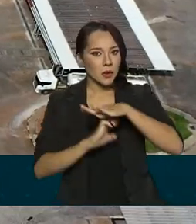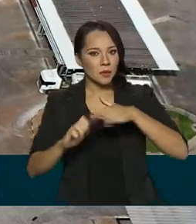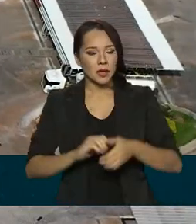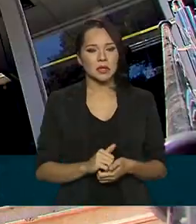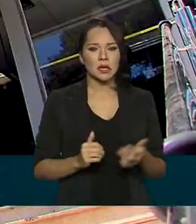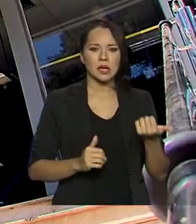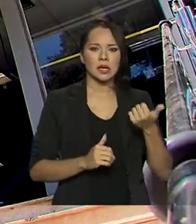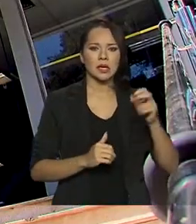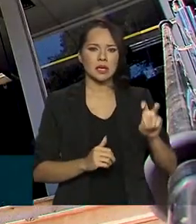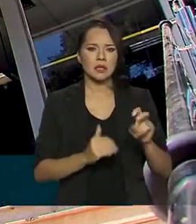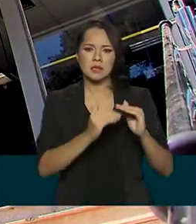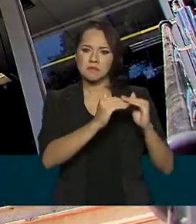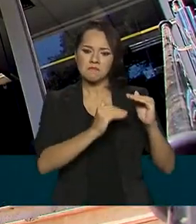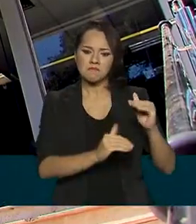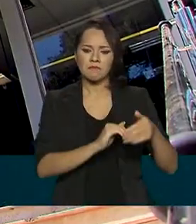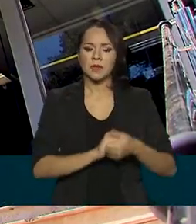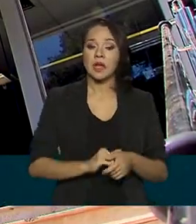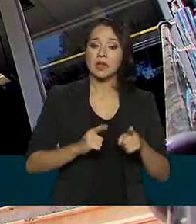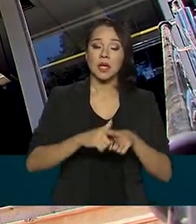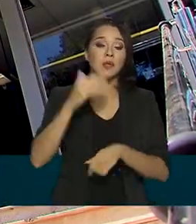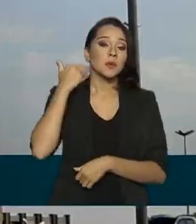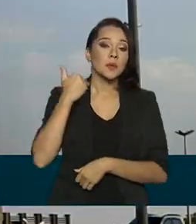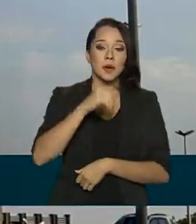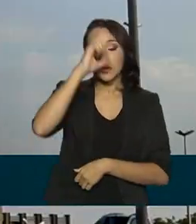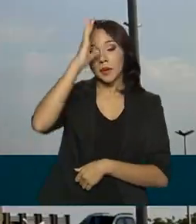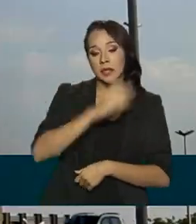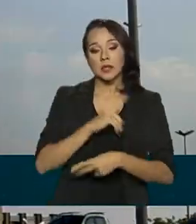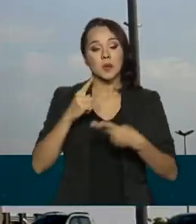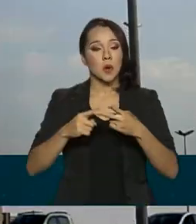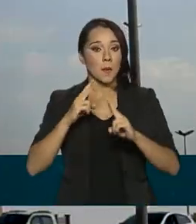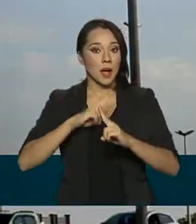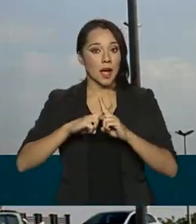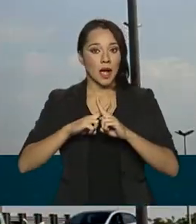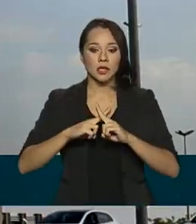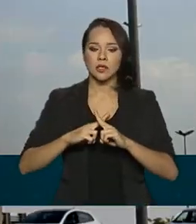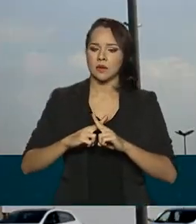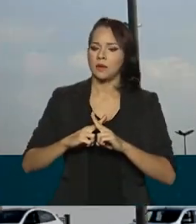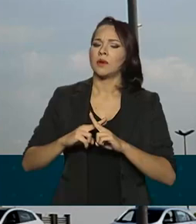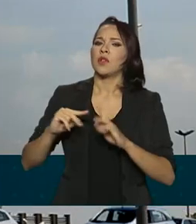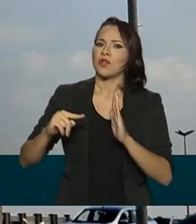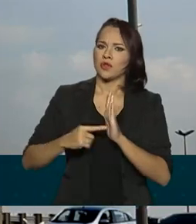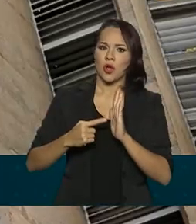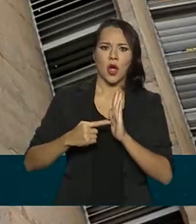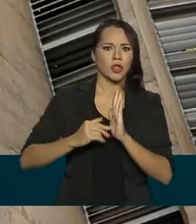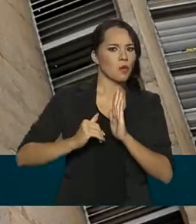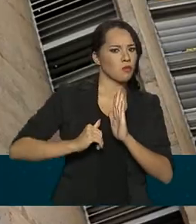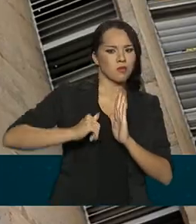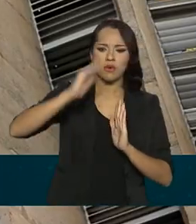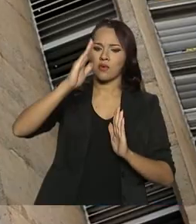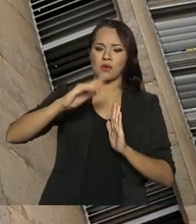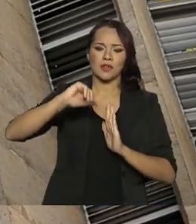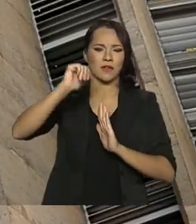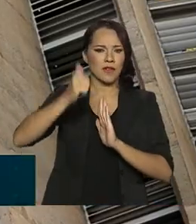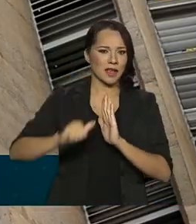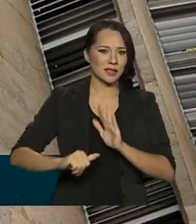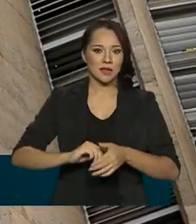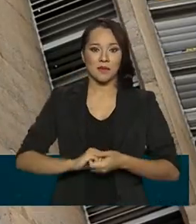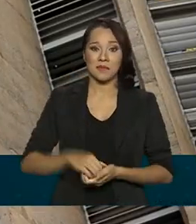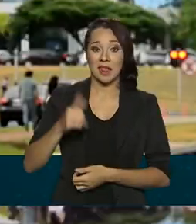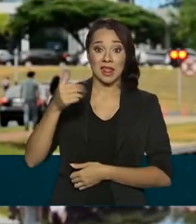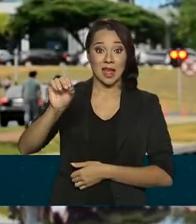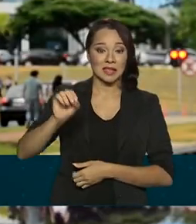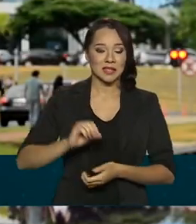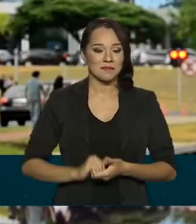e 15 subsidiárias tanto o Banco do Brasil quanto a Caixa Econômica ganharam grau máximo de avaliação